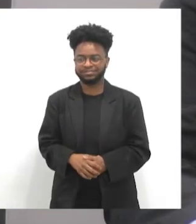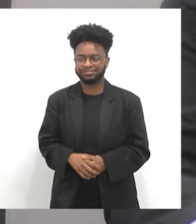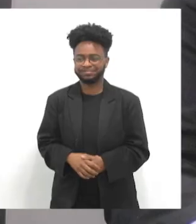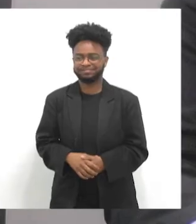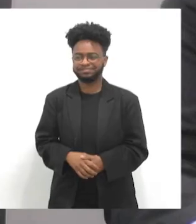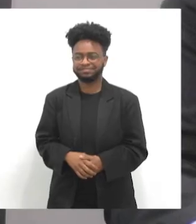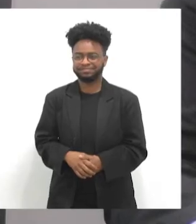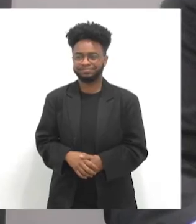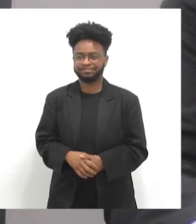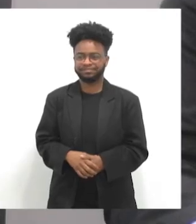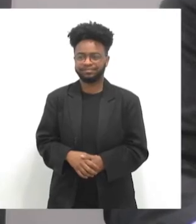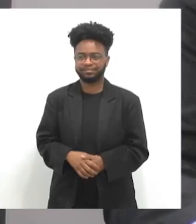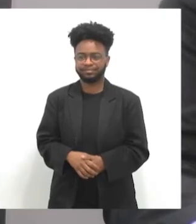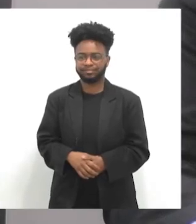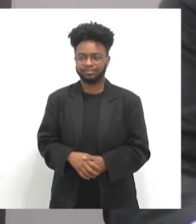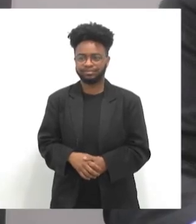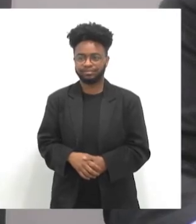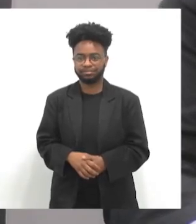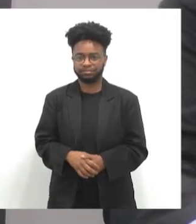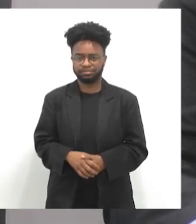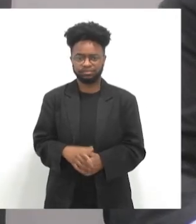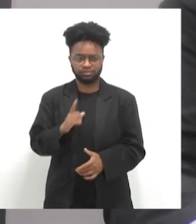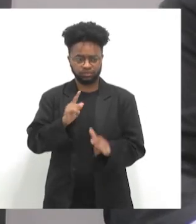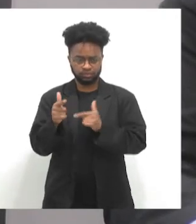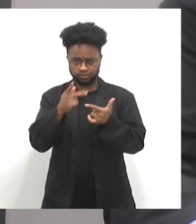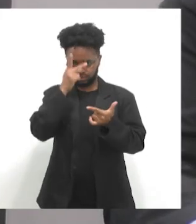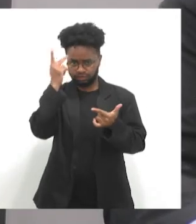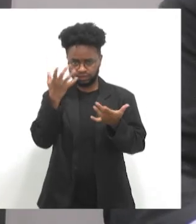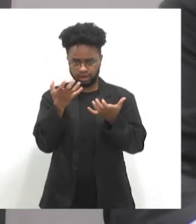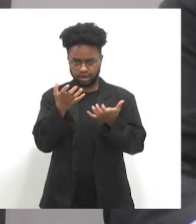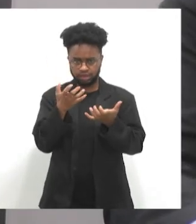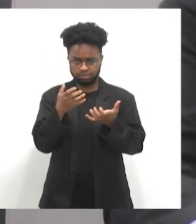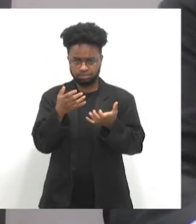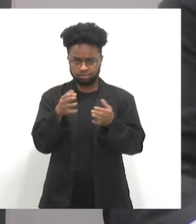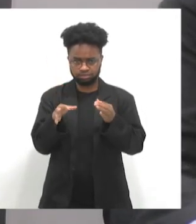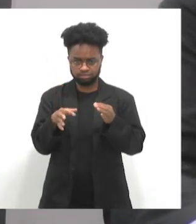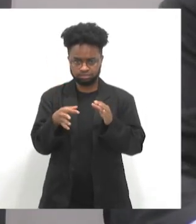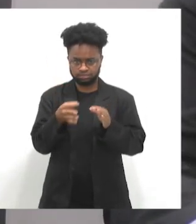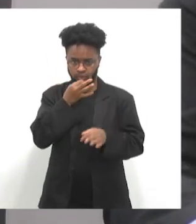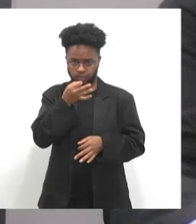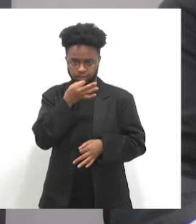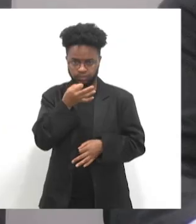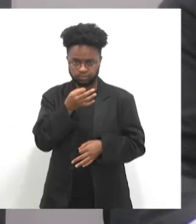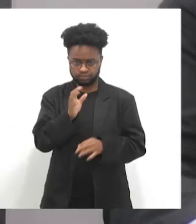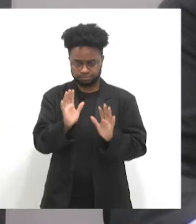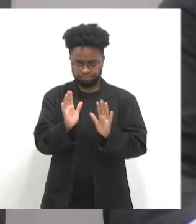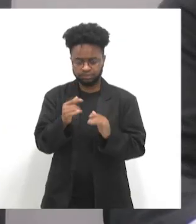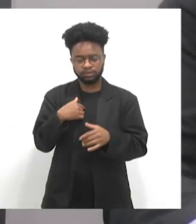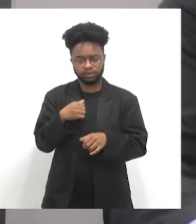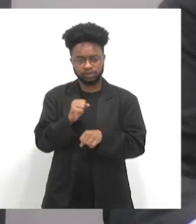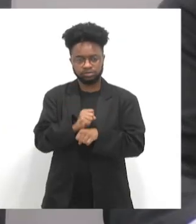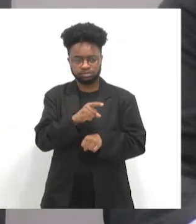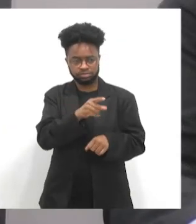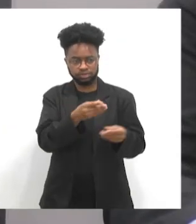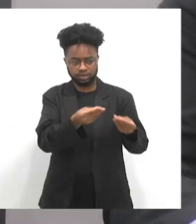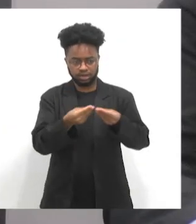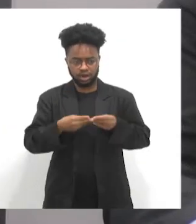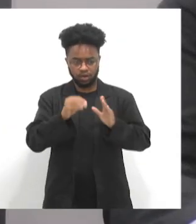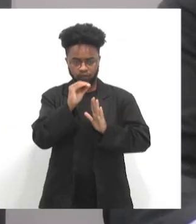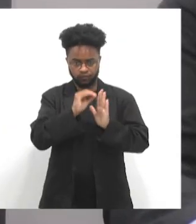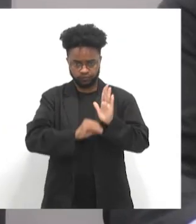Muito bem. Mais alguém gostaria de fazer alguma consideração? Então, aguardamos então o ofício de Vossa Excelência e